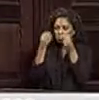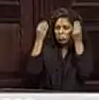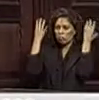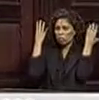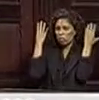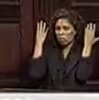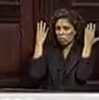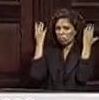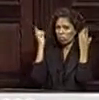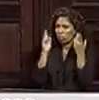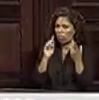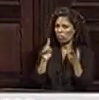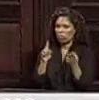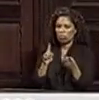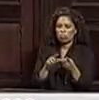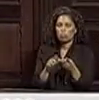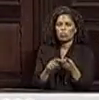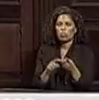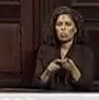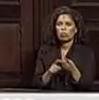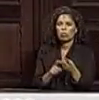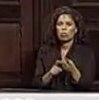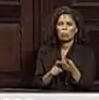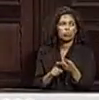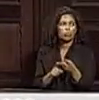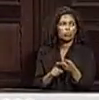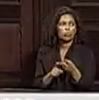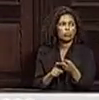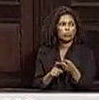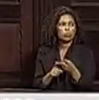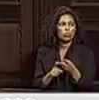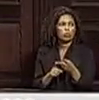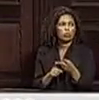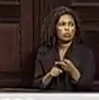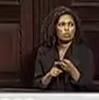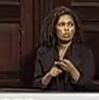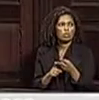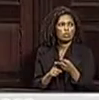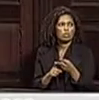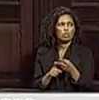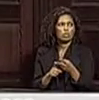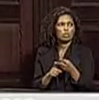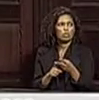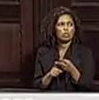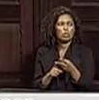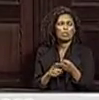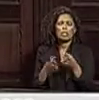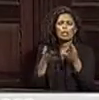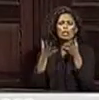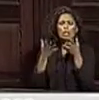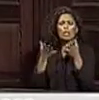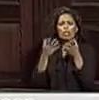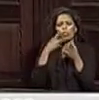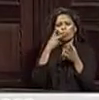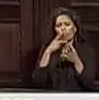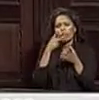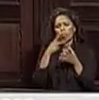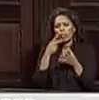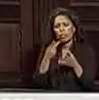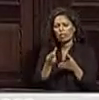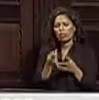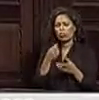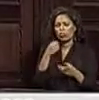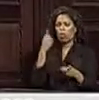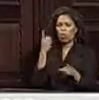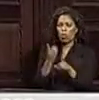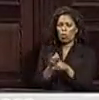Em segundo lugar, porque acho que a gente tem que fazer uma discussão mais ampla sobre a questão da exploração do petróleo, da nossa matriz energética, do